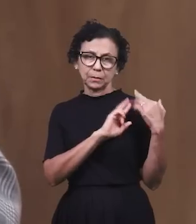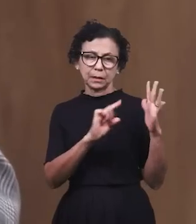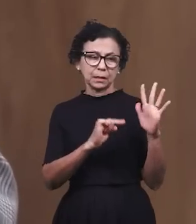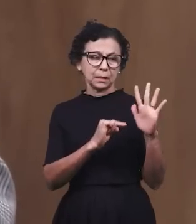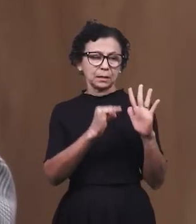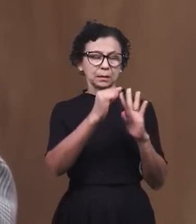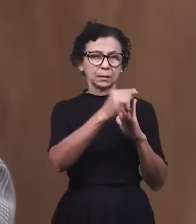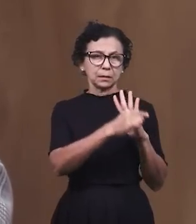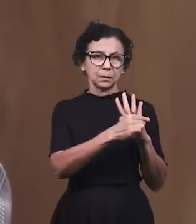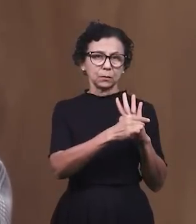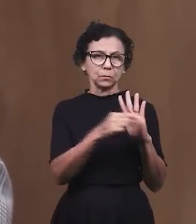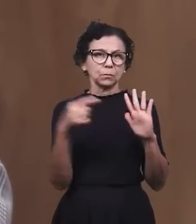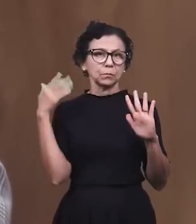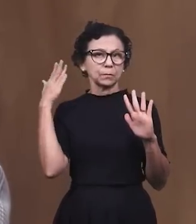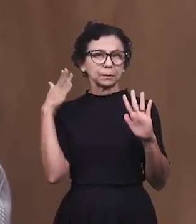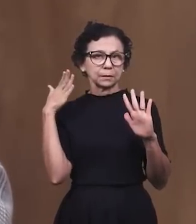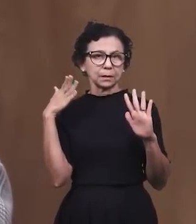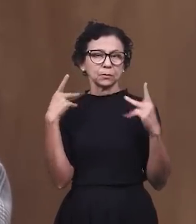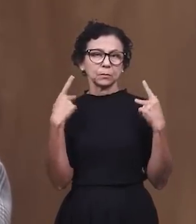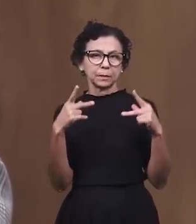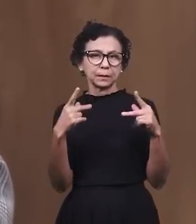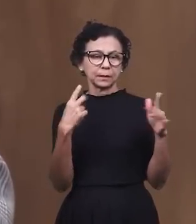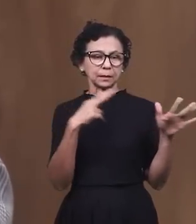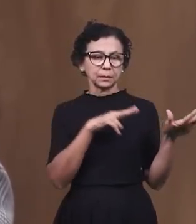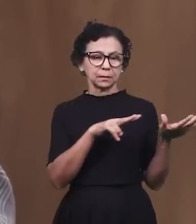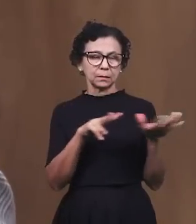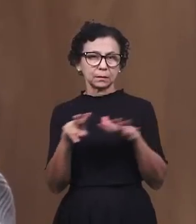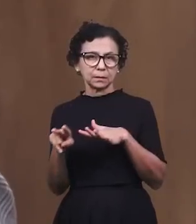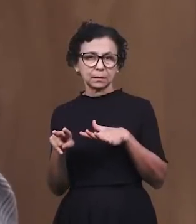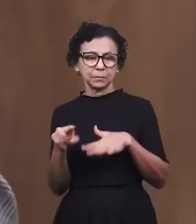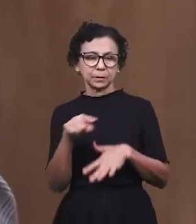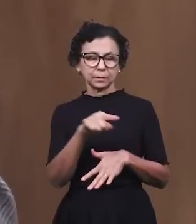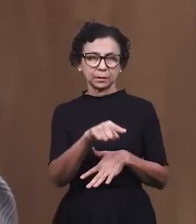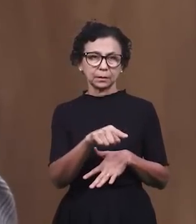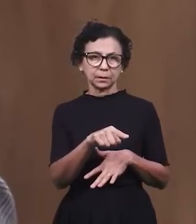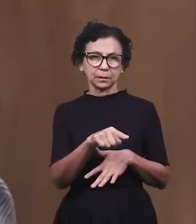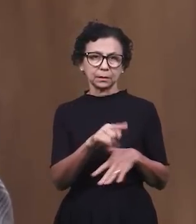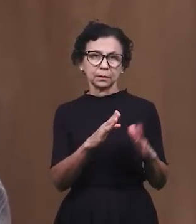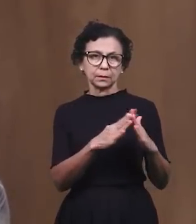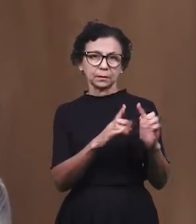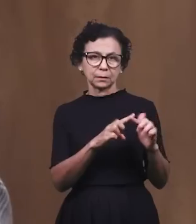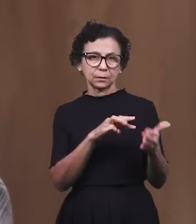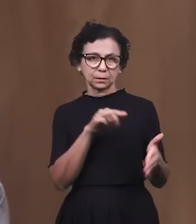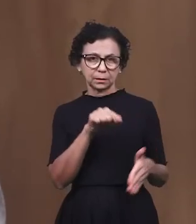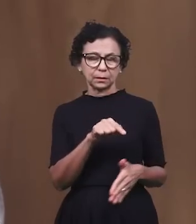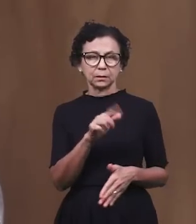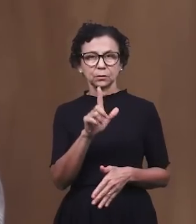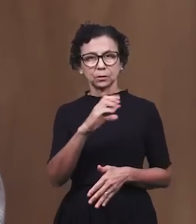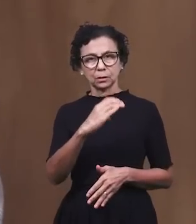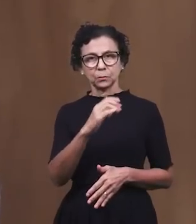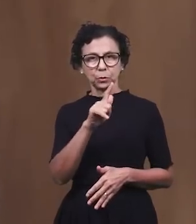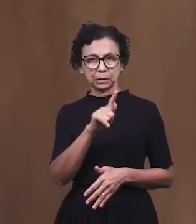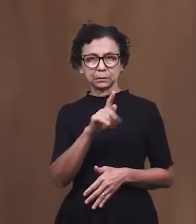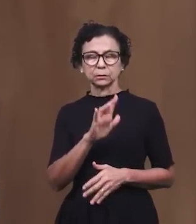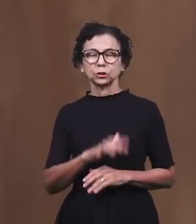pelas pregações da semana lá. Começou na segunda ou na terça, não me lembro, eram 5 pregações.